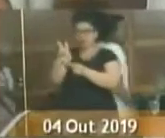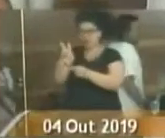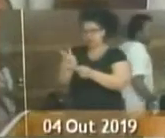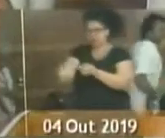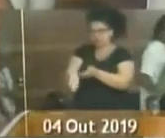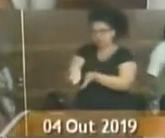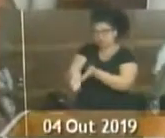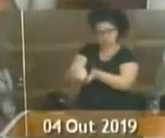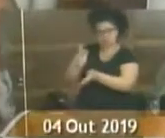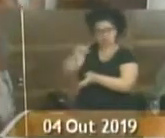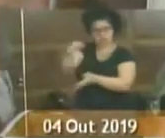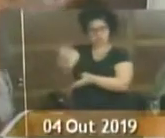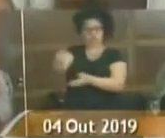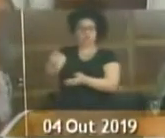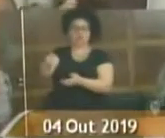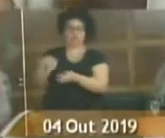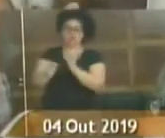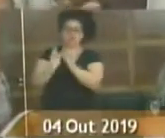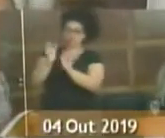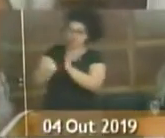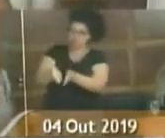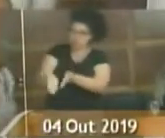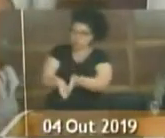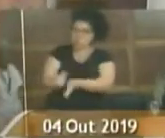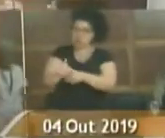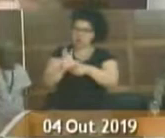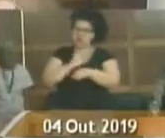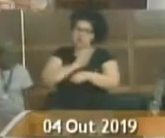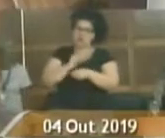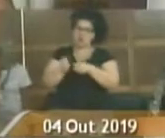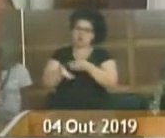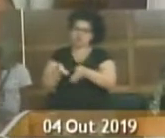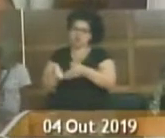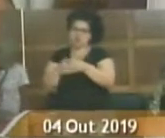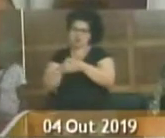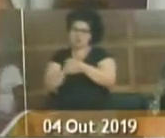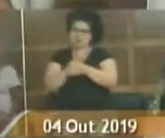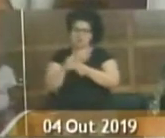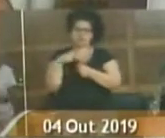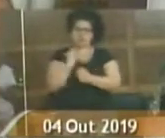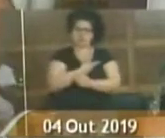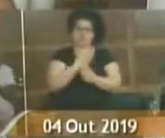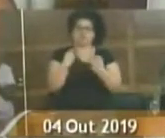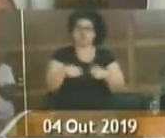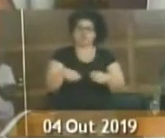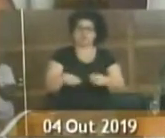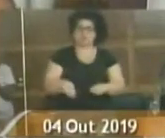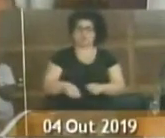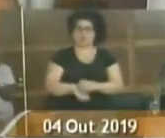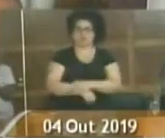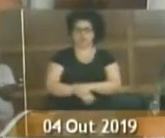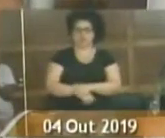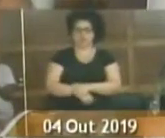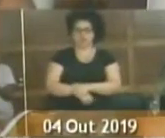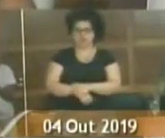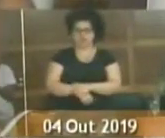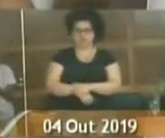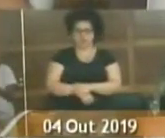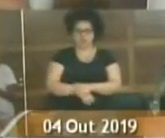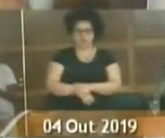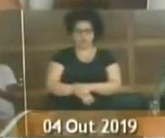animal depois. Tratar com amor, carinho e cuidado, que é o que a gente tem tido só aí no departamento.